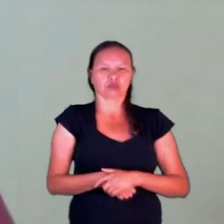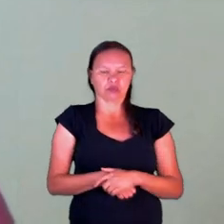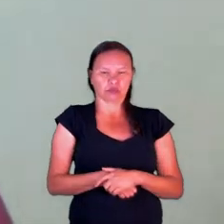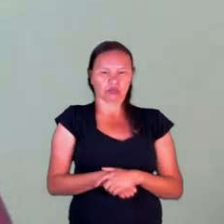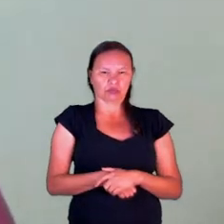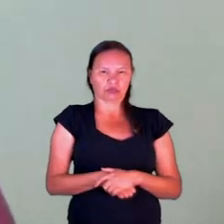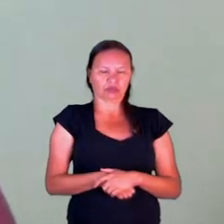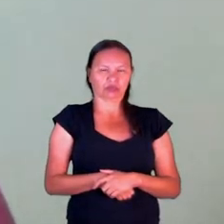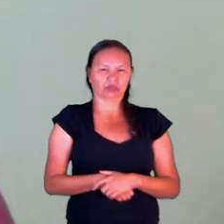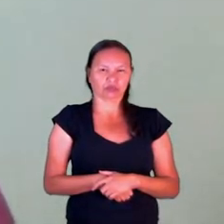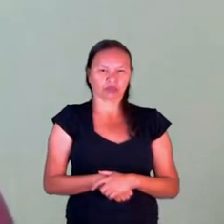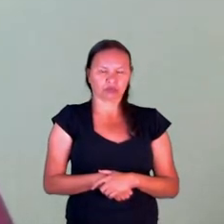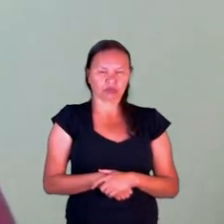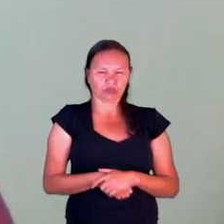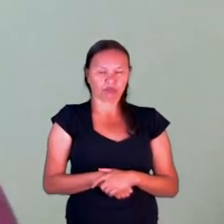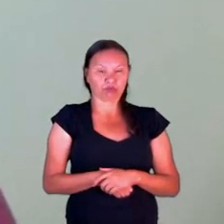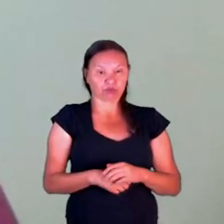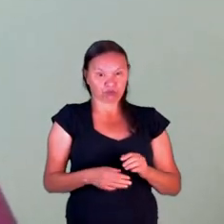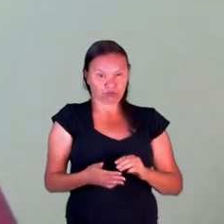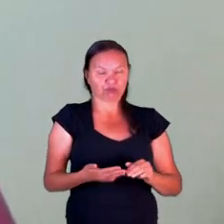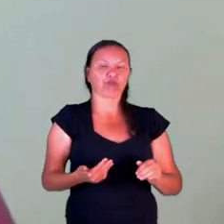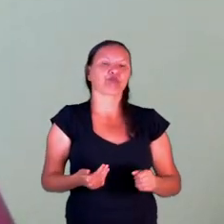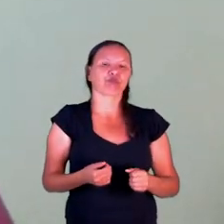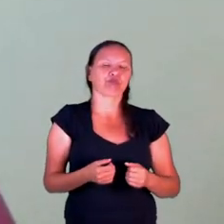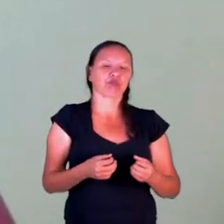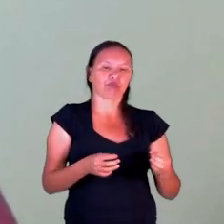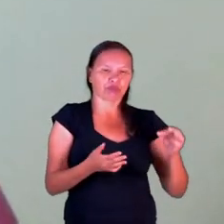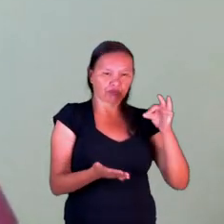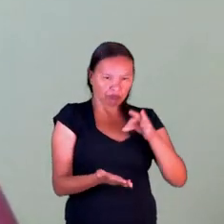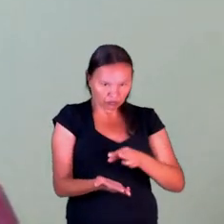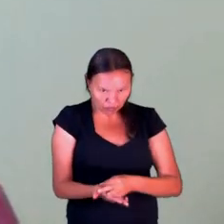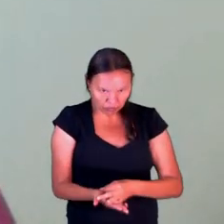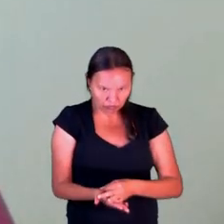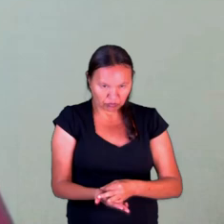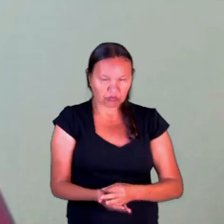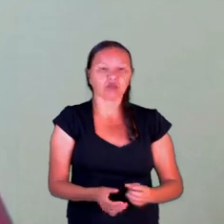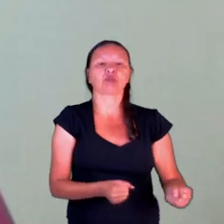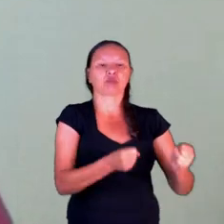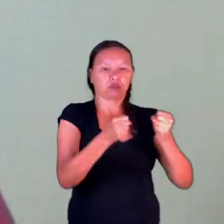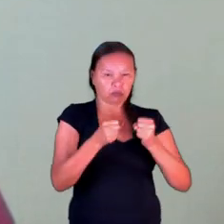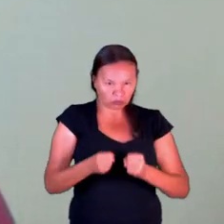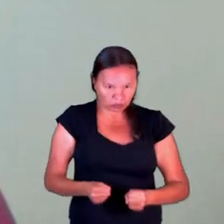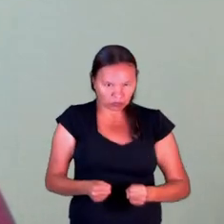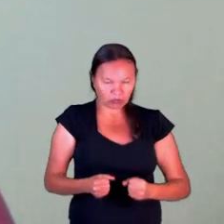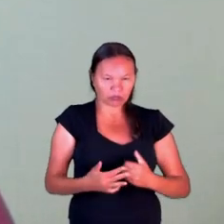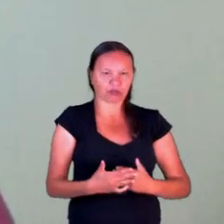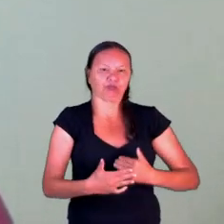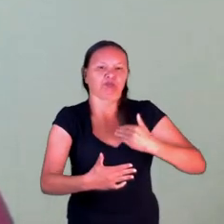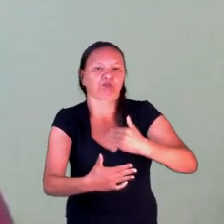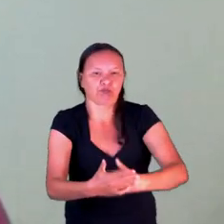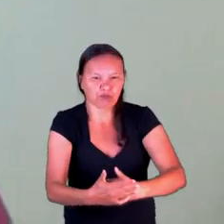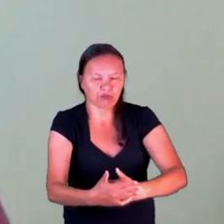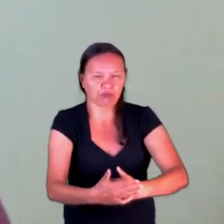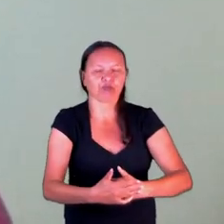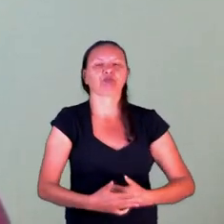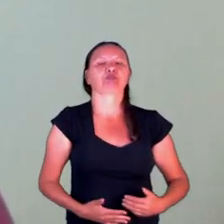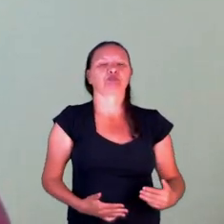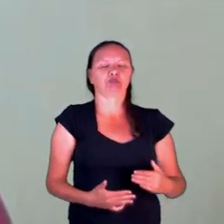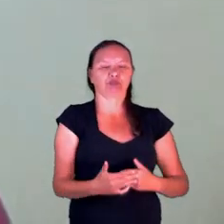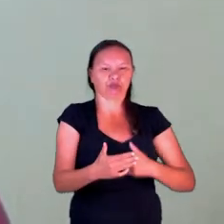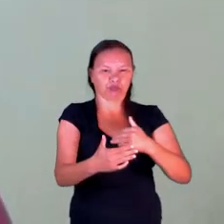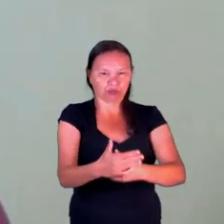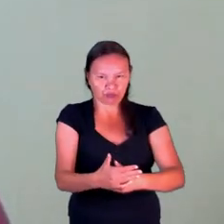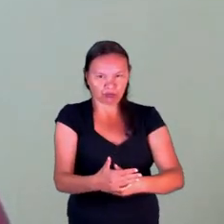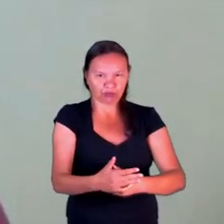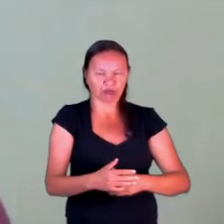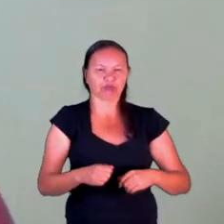eh ambiciosa eu acredito que a gente pode alcançar né terrenos mais distantes e que